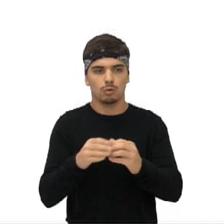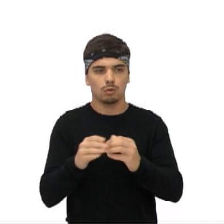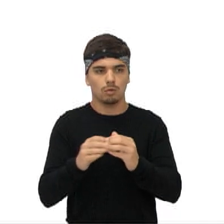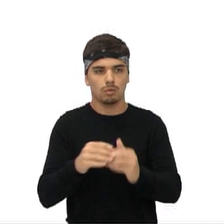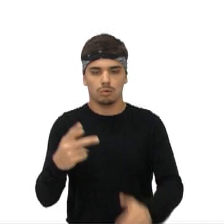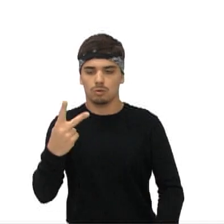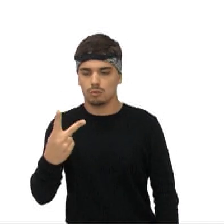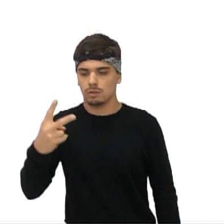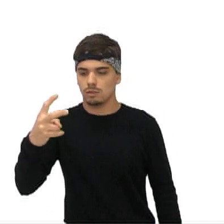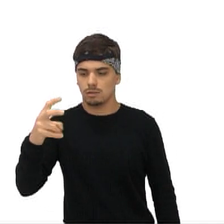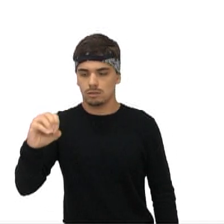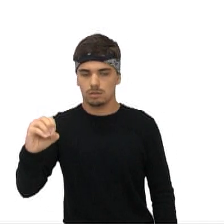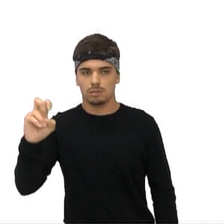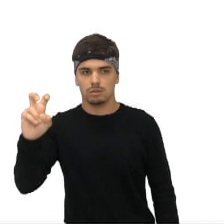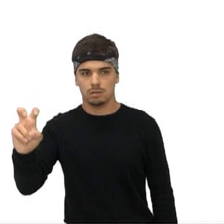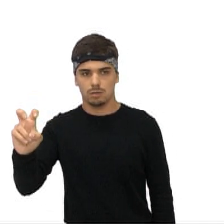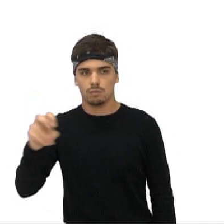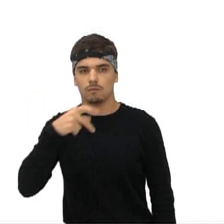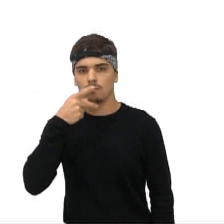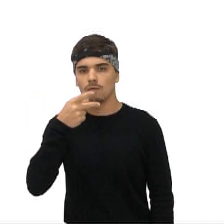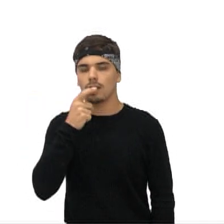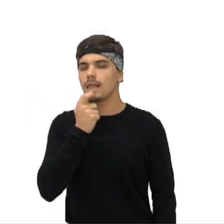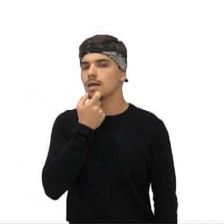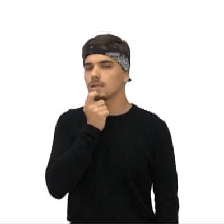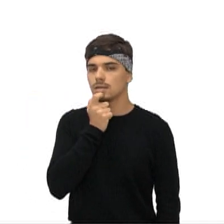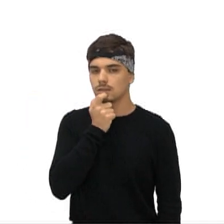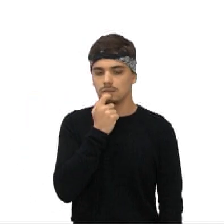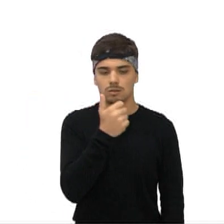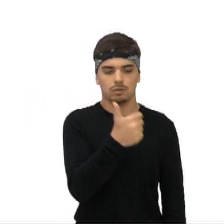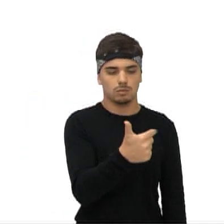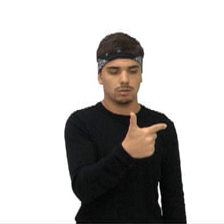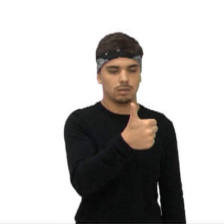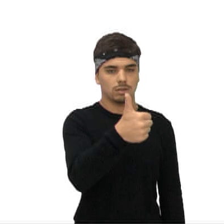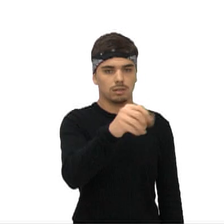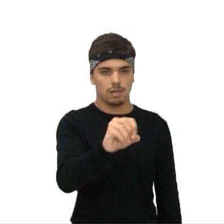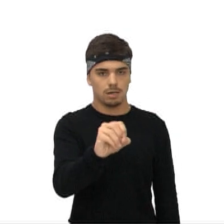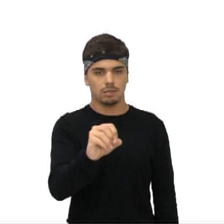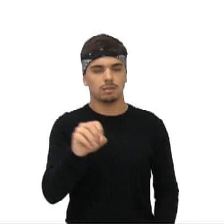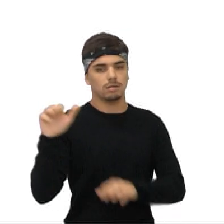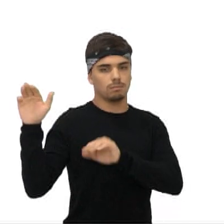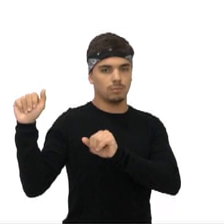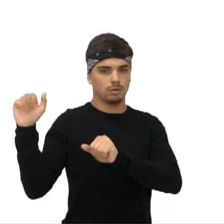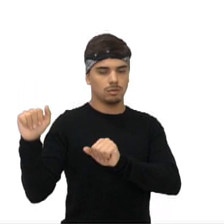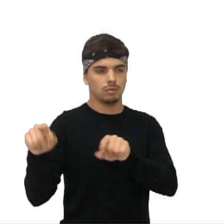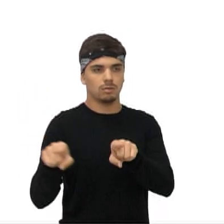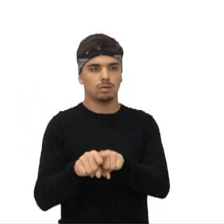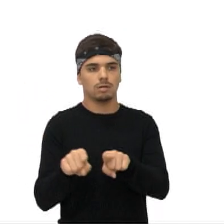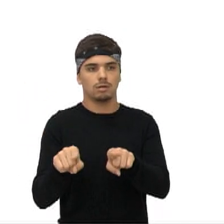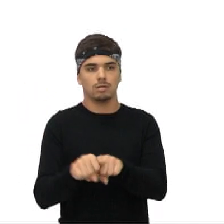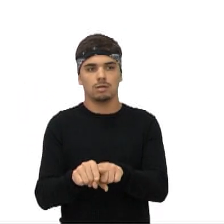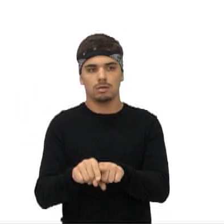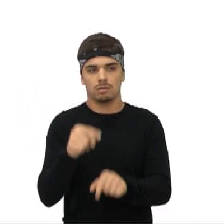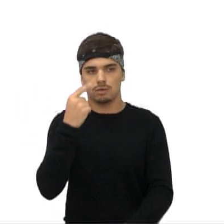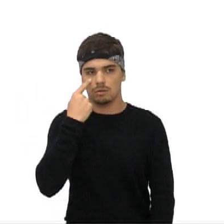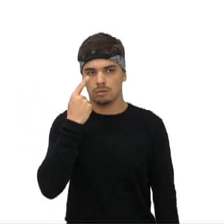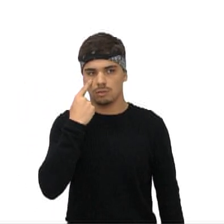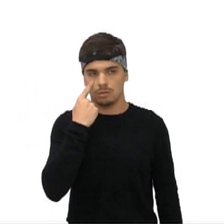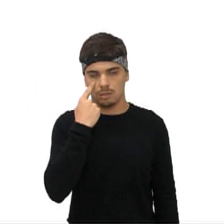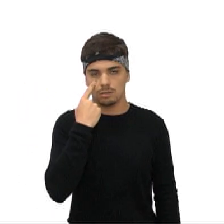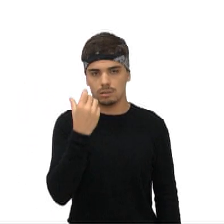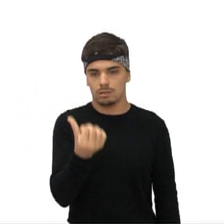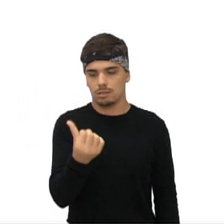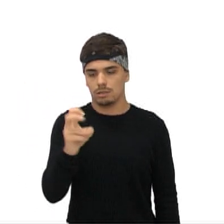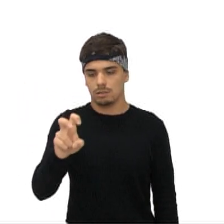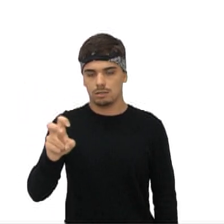205 falam inglês, 210 espanhol e 65 ambos os